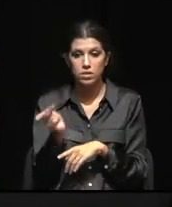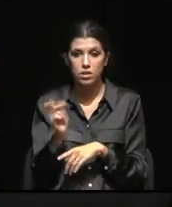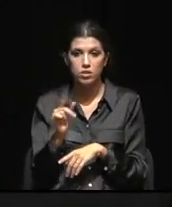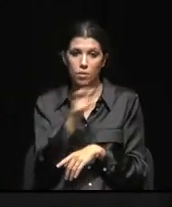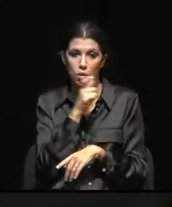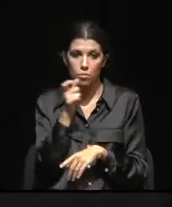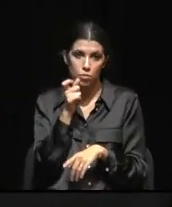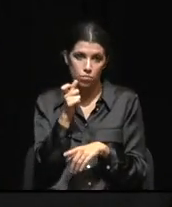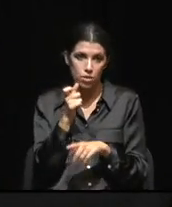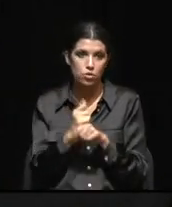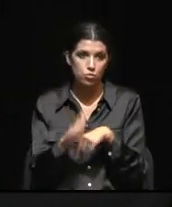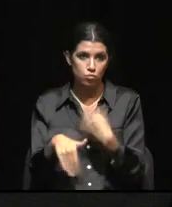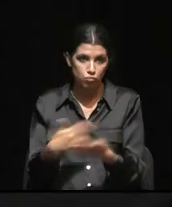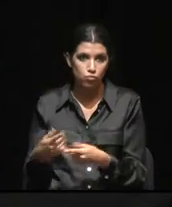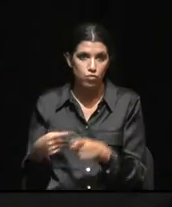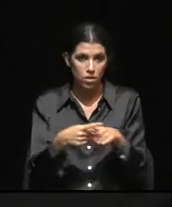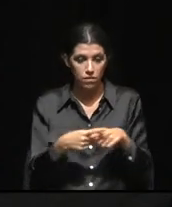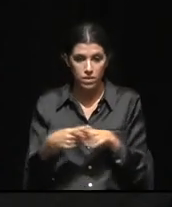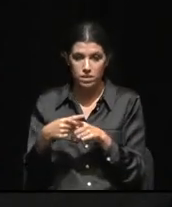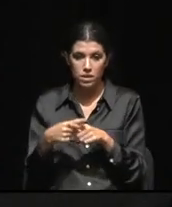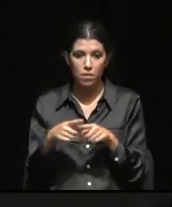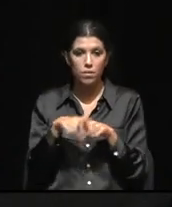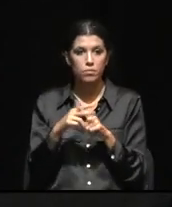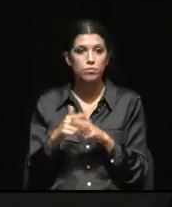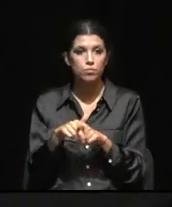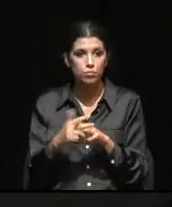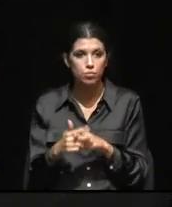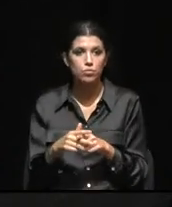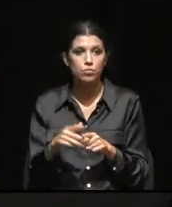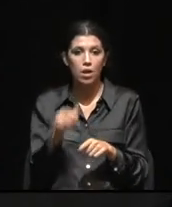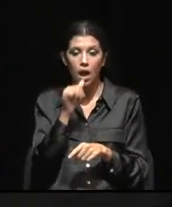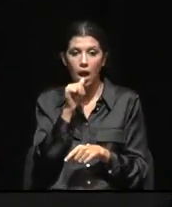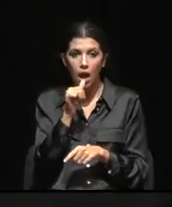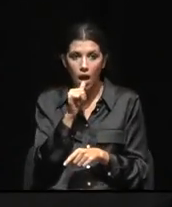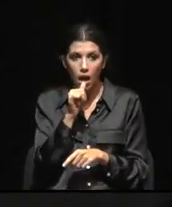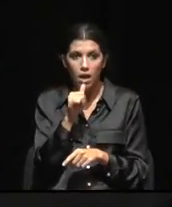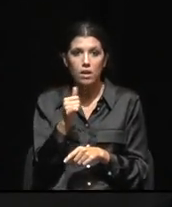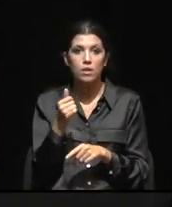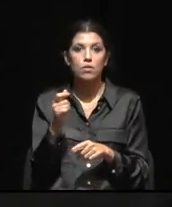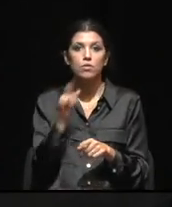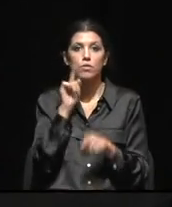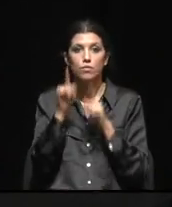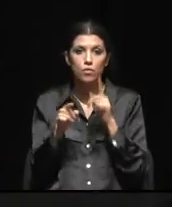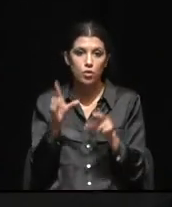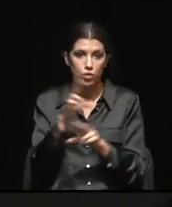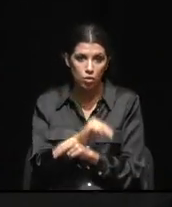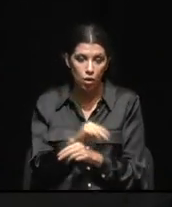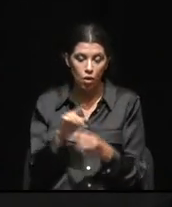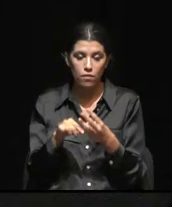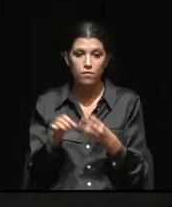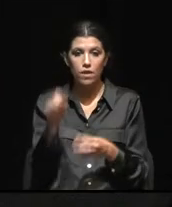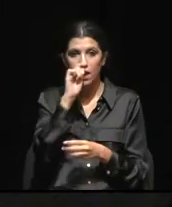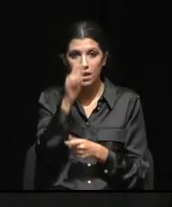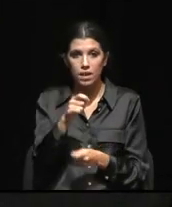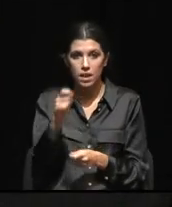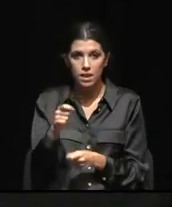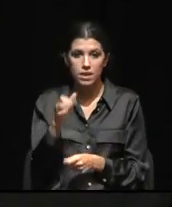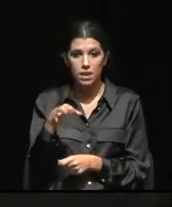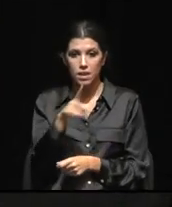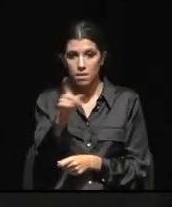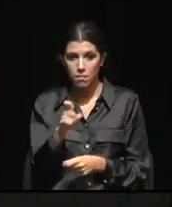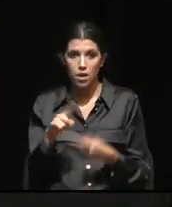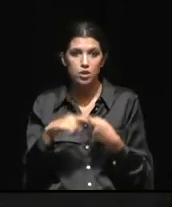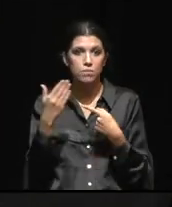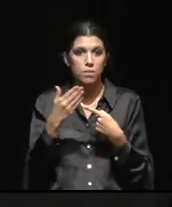compromissos para aquisição de serviços de manutenção dos elementos de água no BO sejur Fonte Nova e quinta da Paz quem